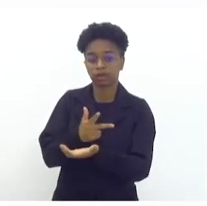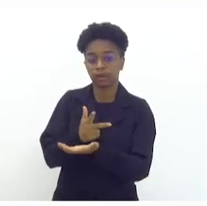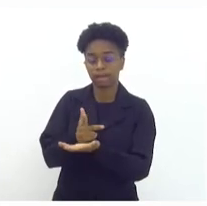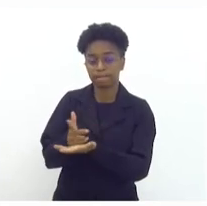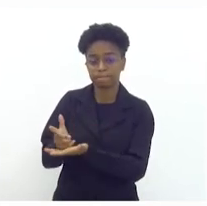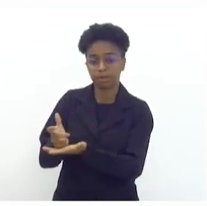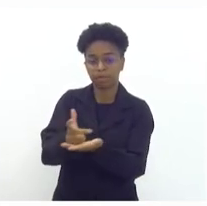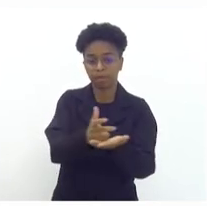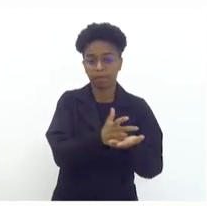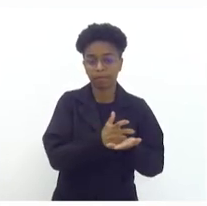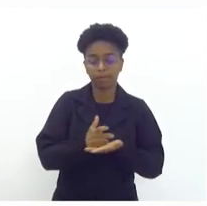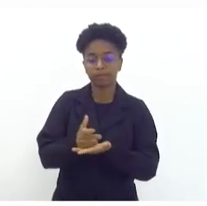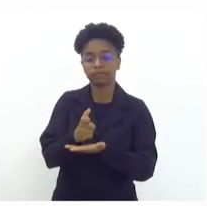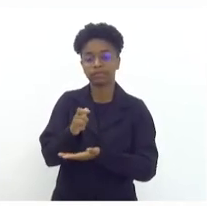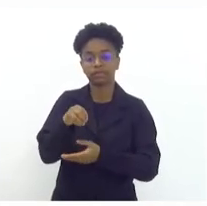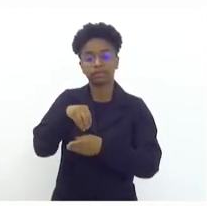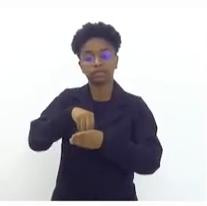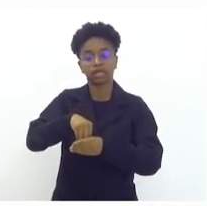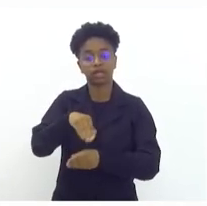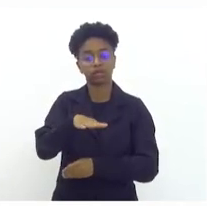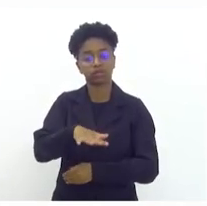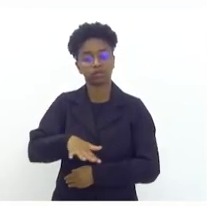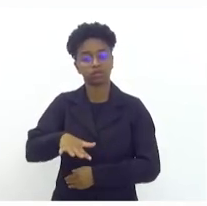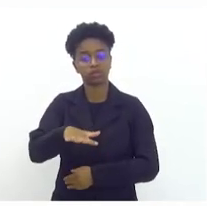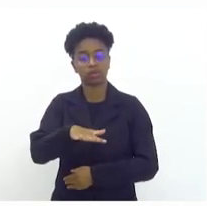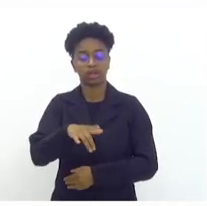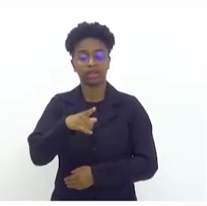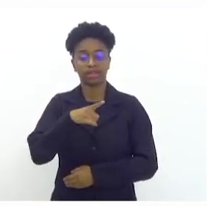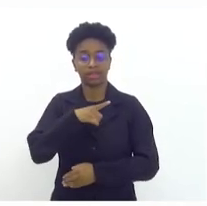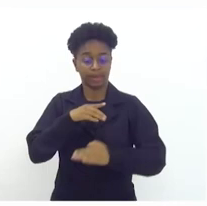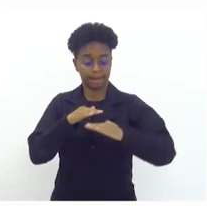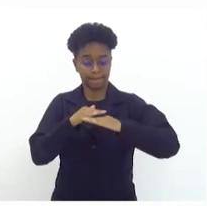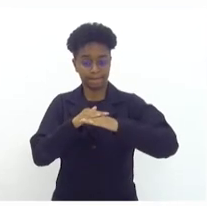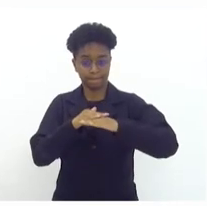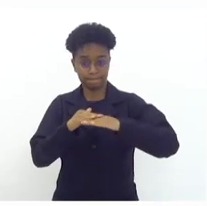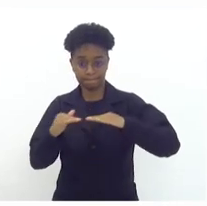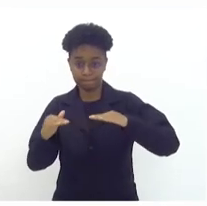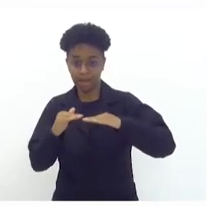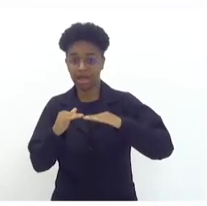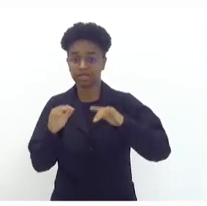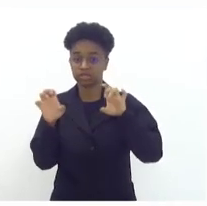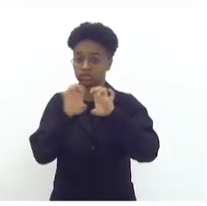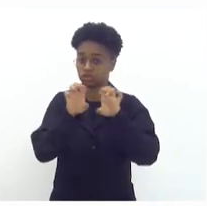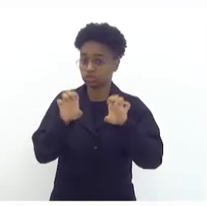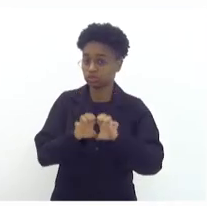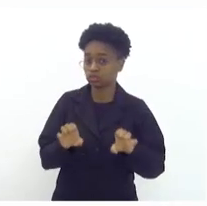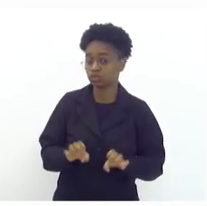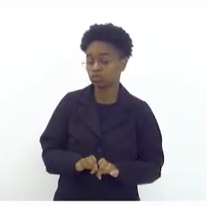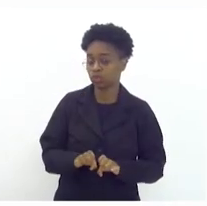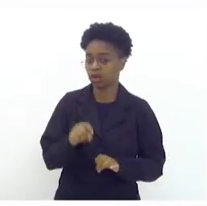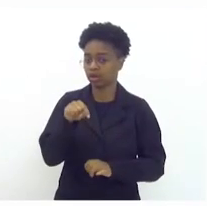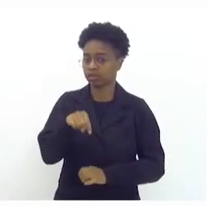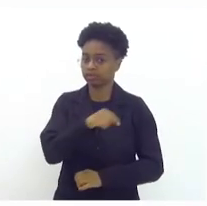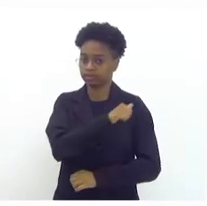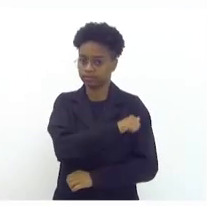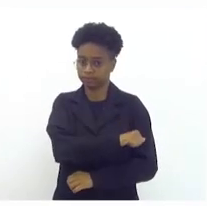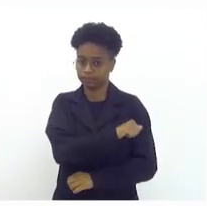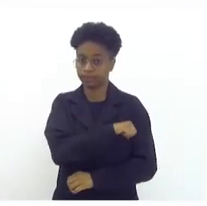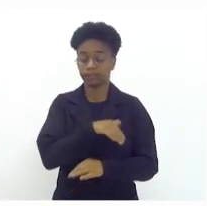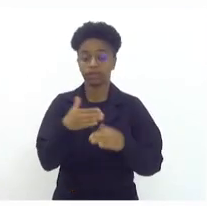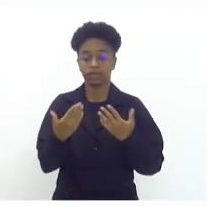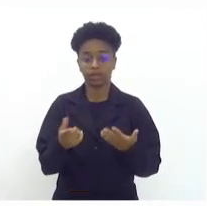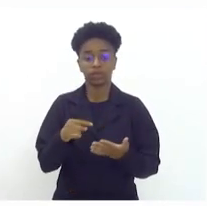dentro de um cenário de crise estrutural do Estado do Rio de Janeiro Então eu acho que a gente tem que estar olhando quer dizer do nosso